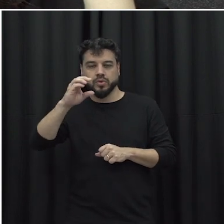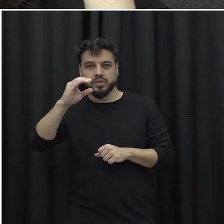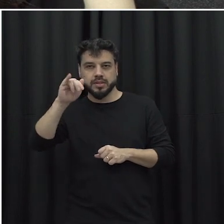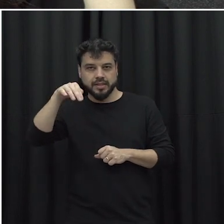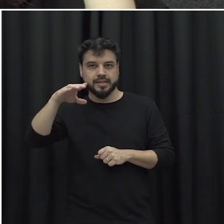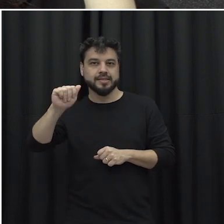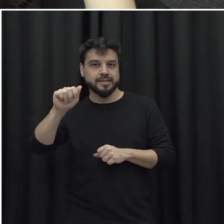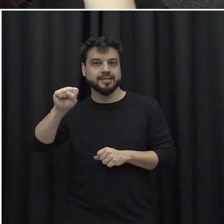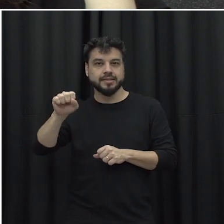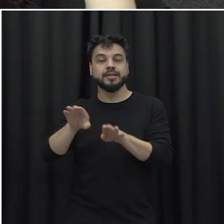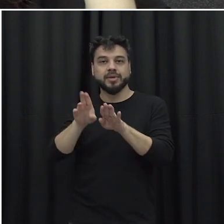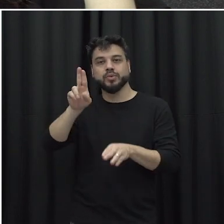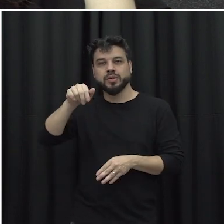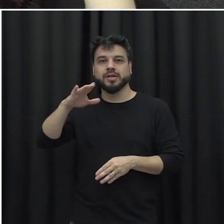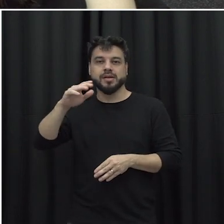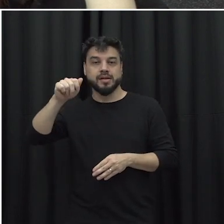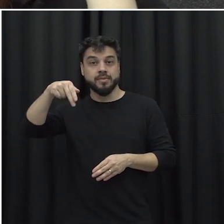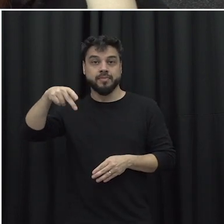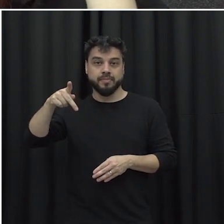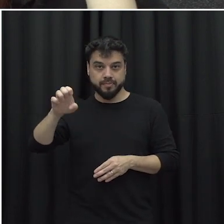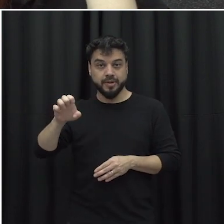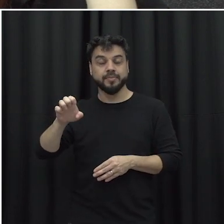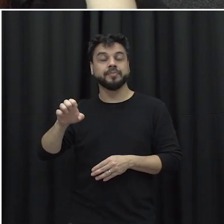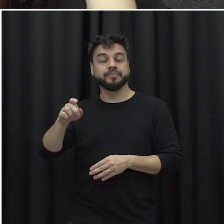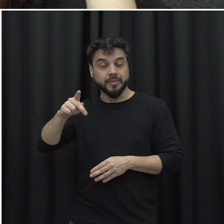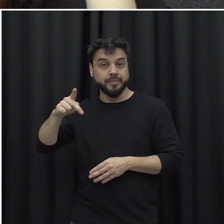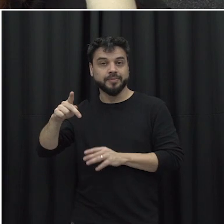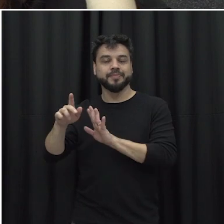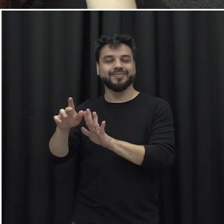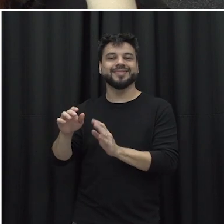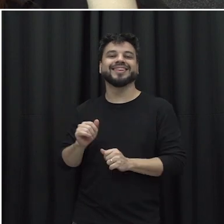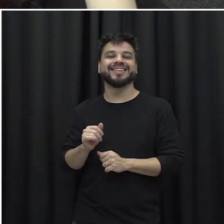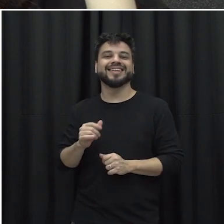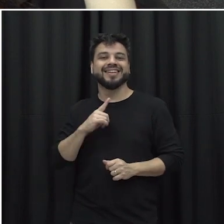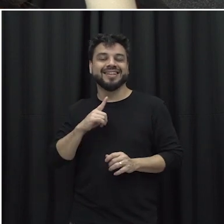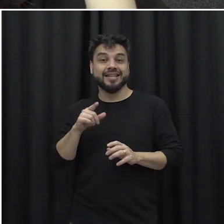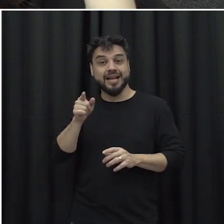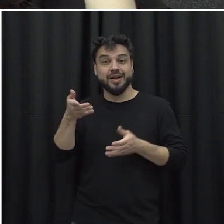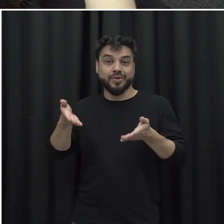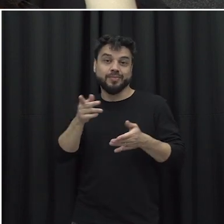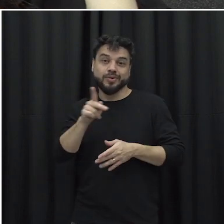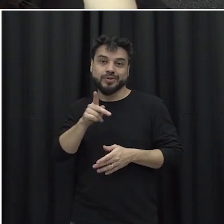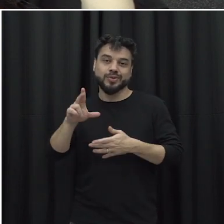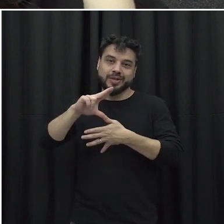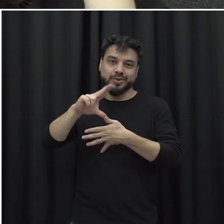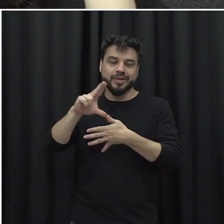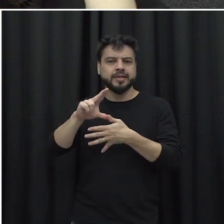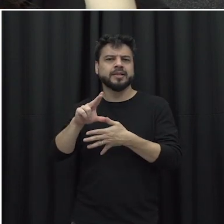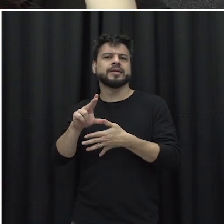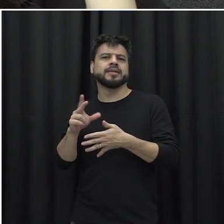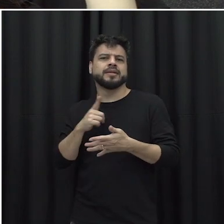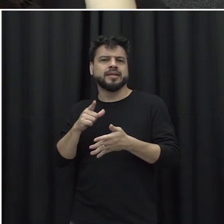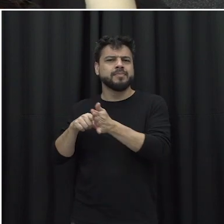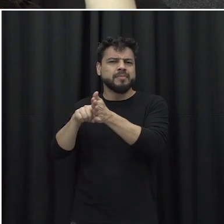professor de curso de medicina dentro da área de neurologia da Unila. E lá a gente faz